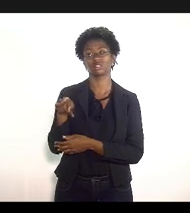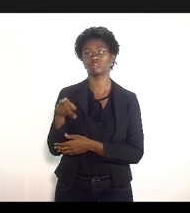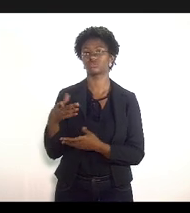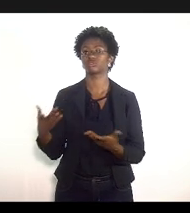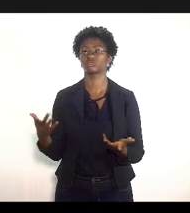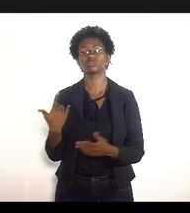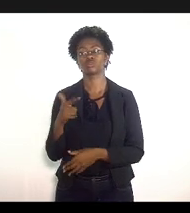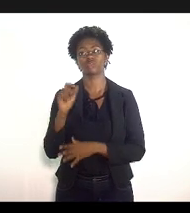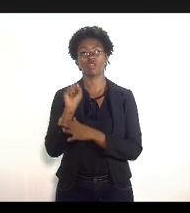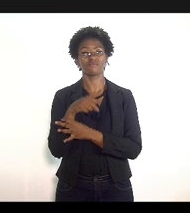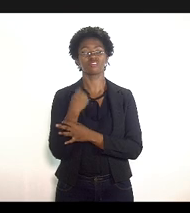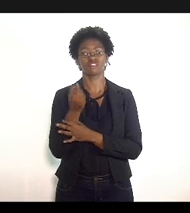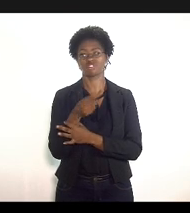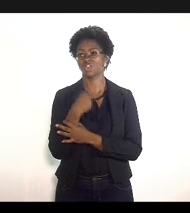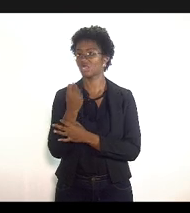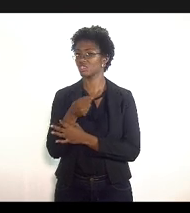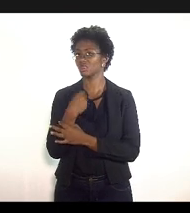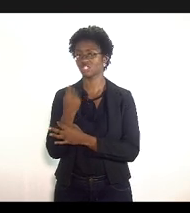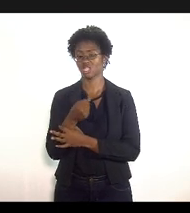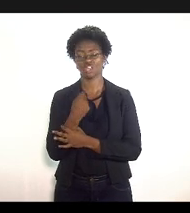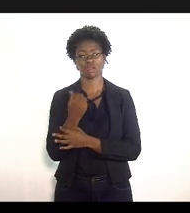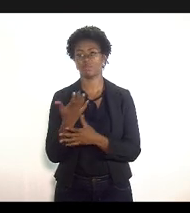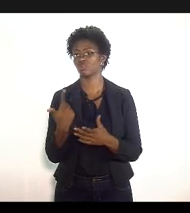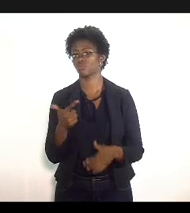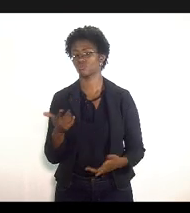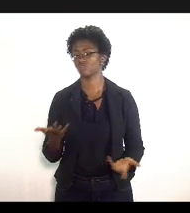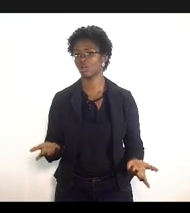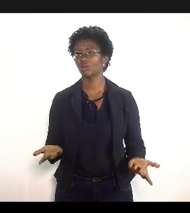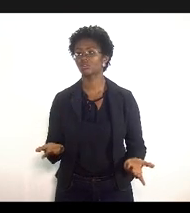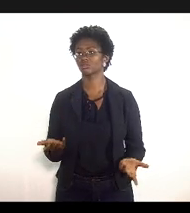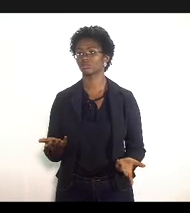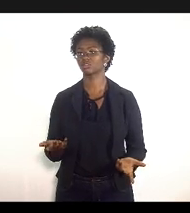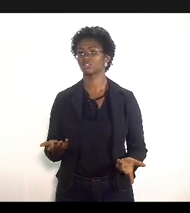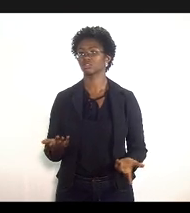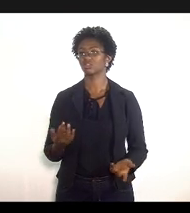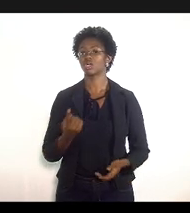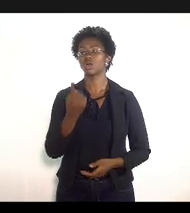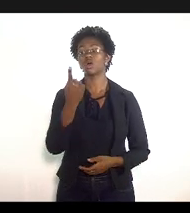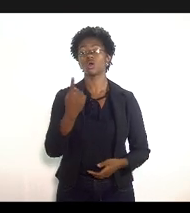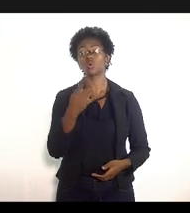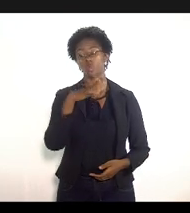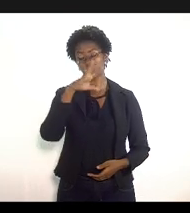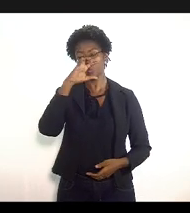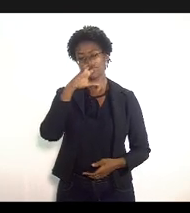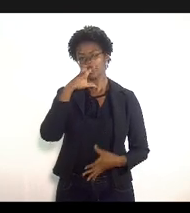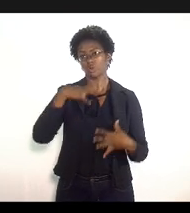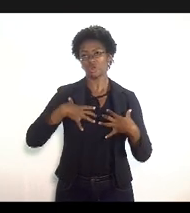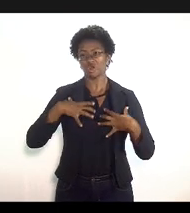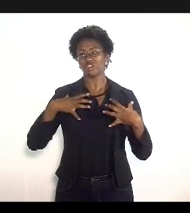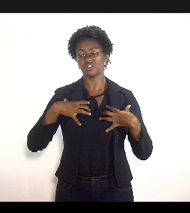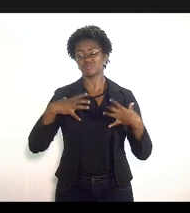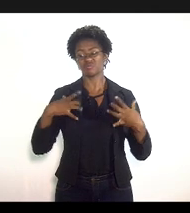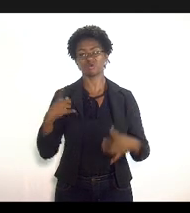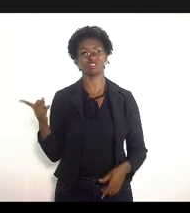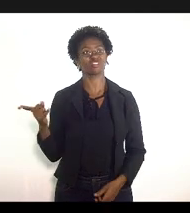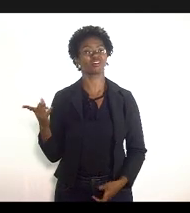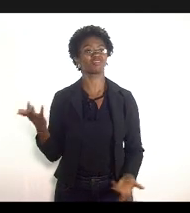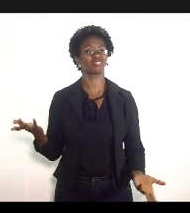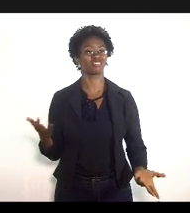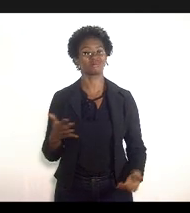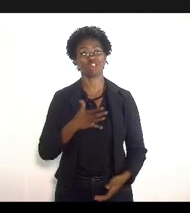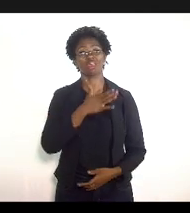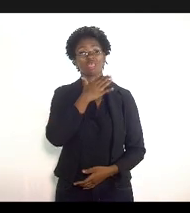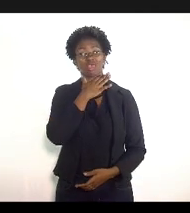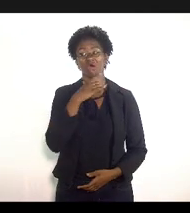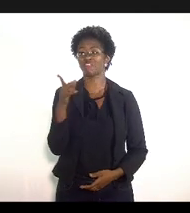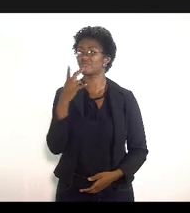tem fisioterapeuta na sua equipe. Ele é um respirador. Então, é muito grave o que está acontecendo quando alguém diz para mim que